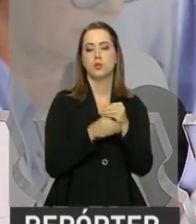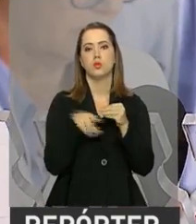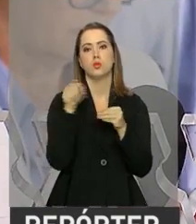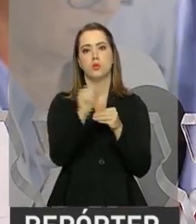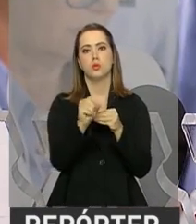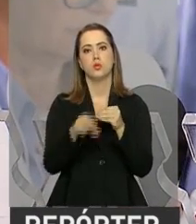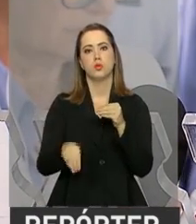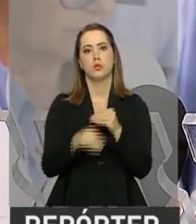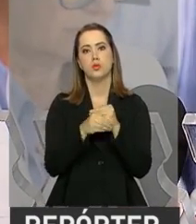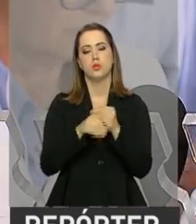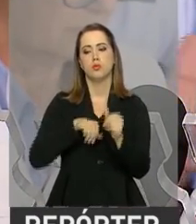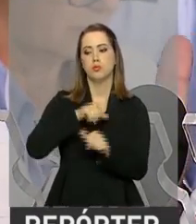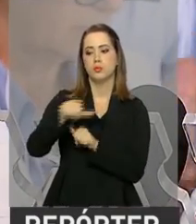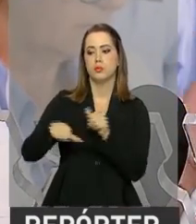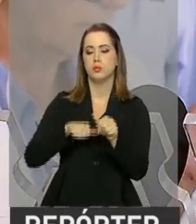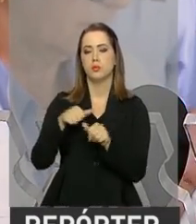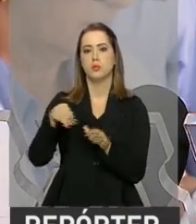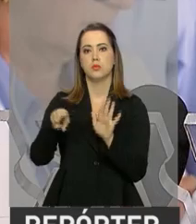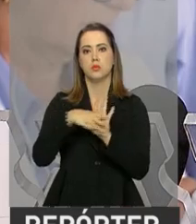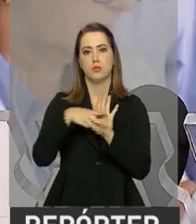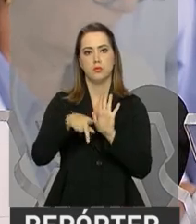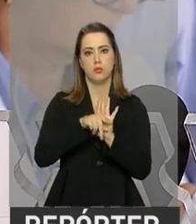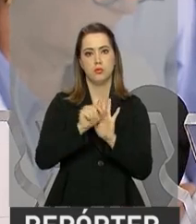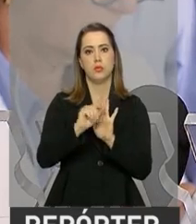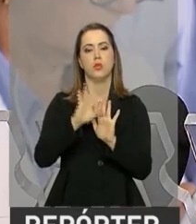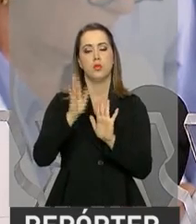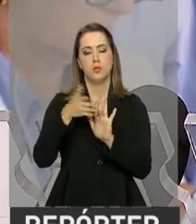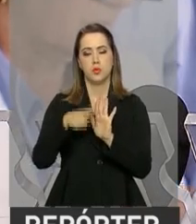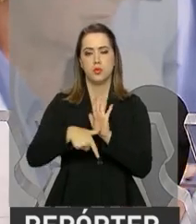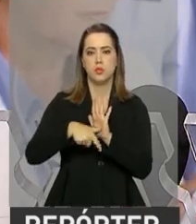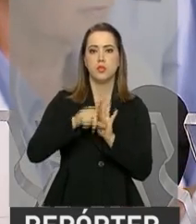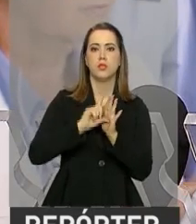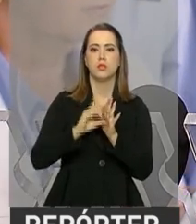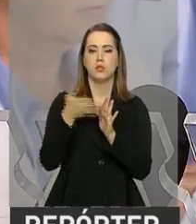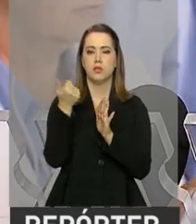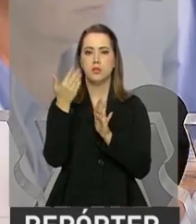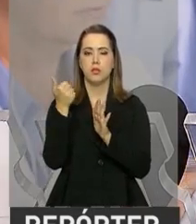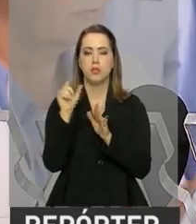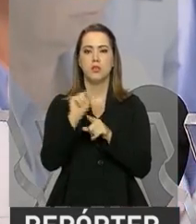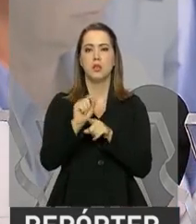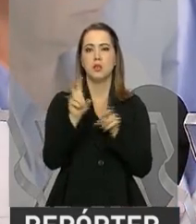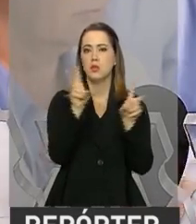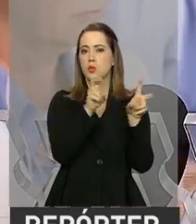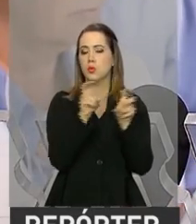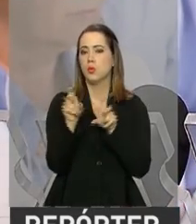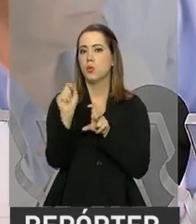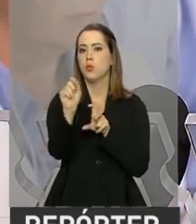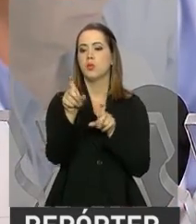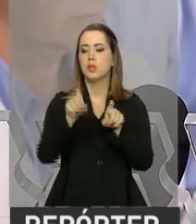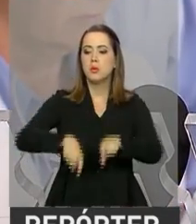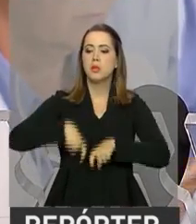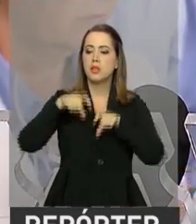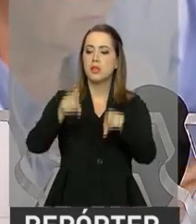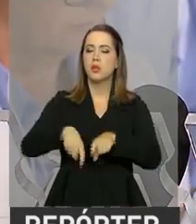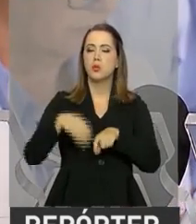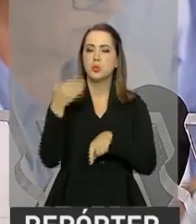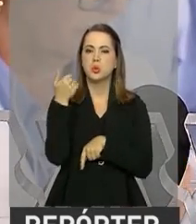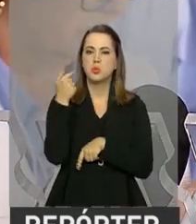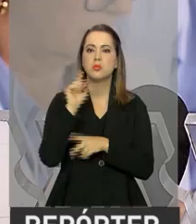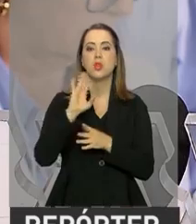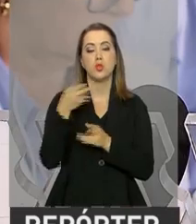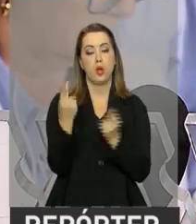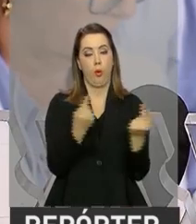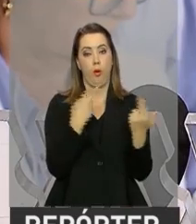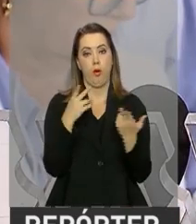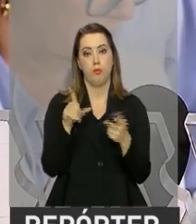que ela vença as medidas provisórias, como de resto já foi feita numa medida provisória, me parece que tratava da questão da agricultura. Não lembro o nome, número 1,